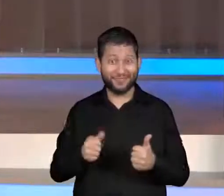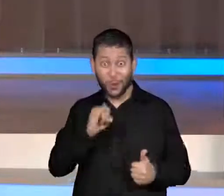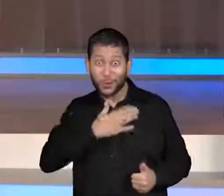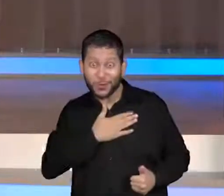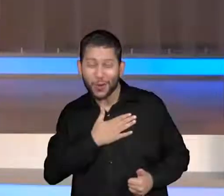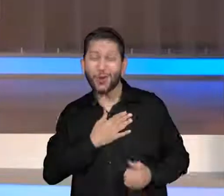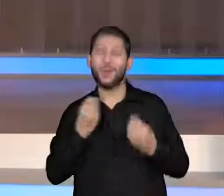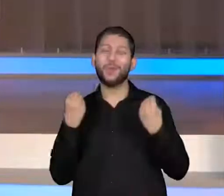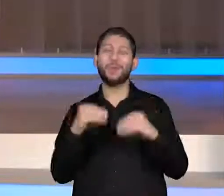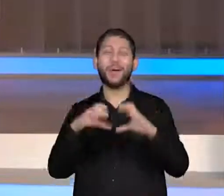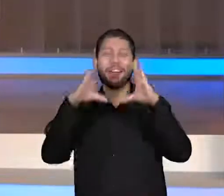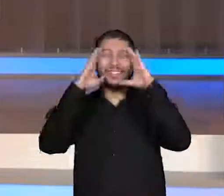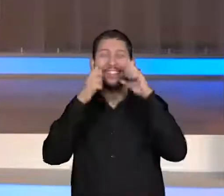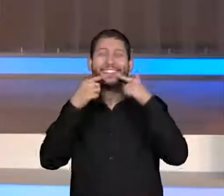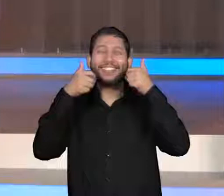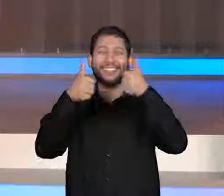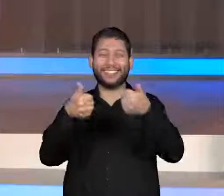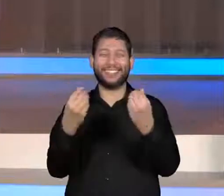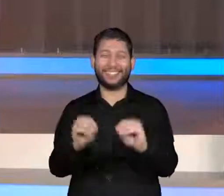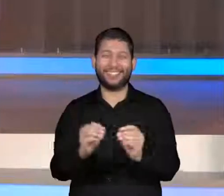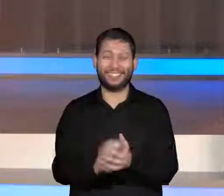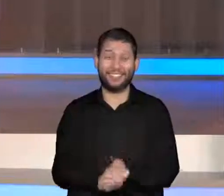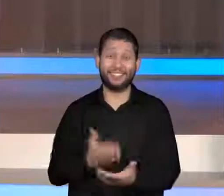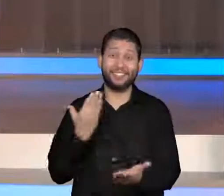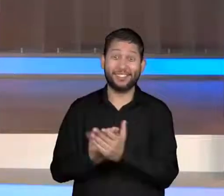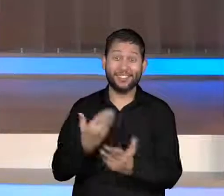aula. Conto com vocês nas próximas aulas de língua